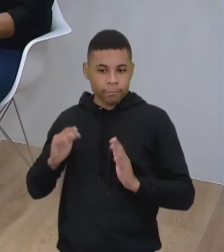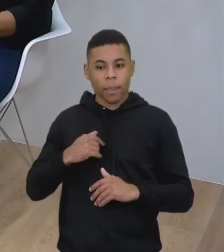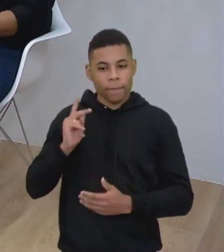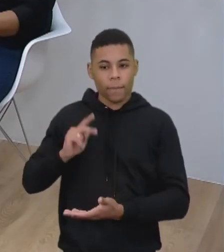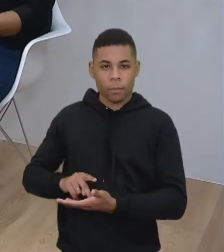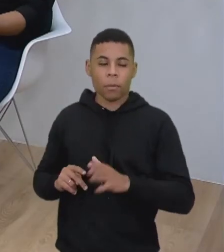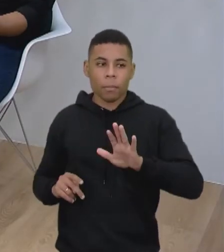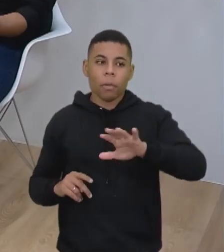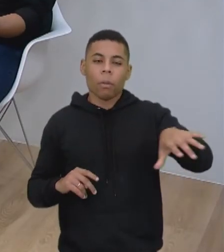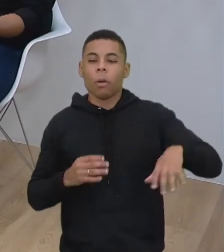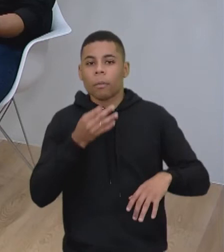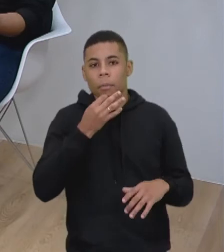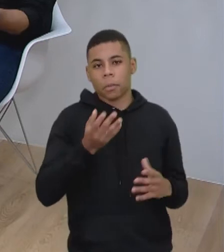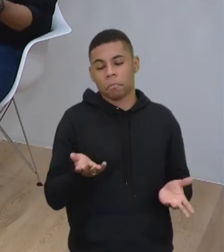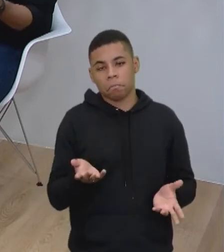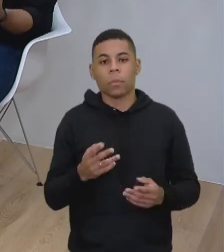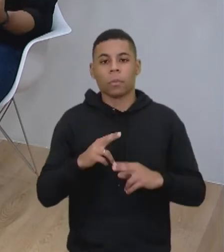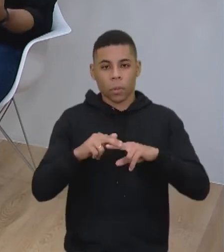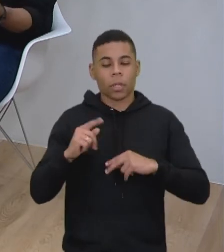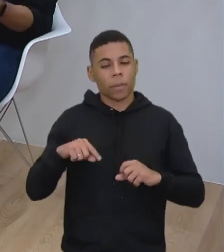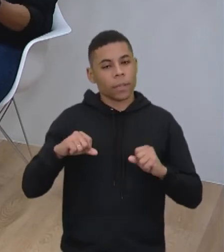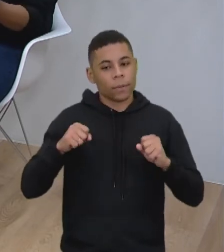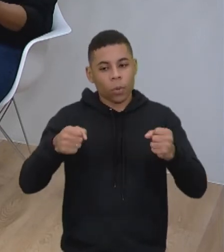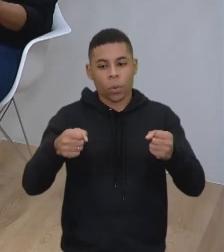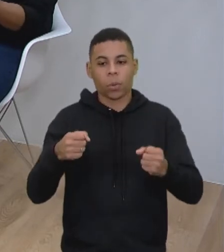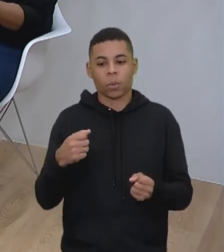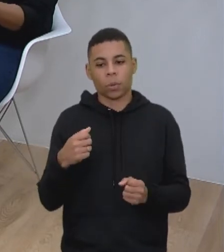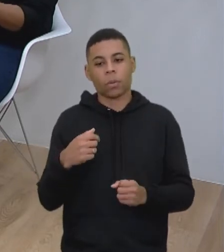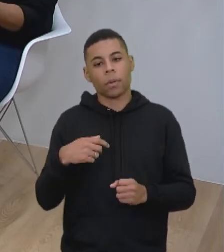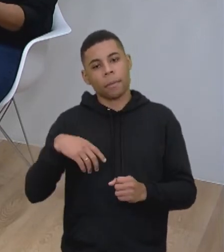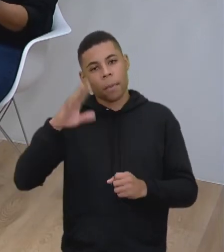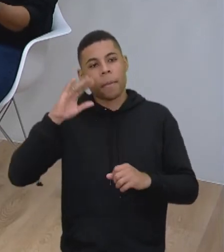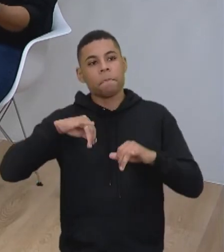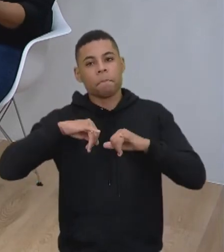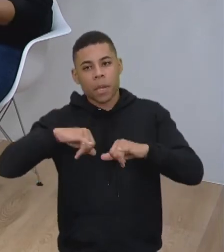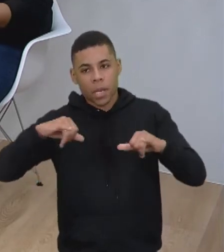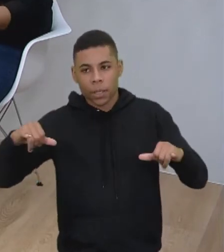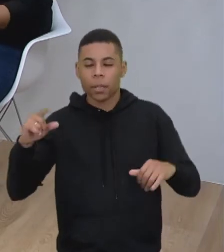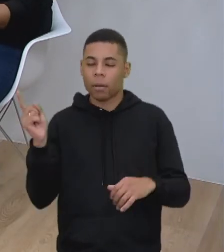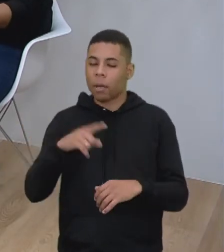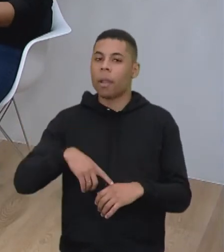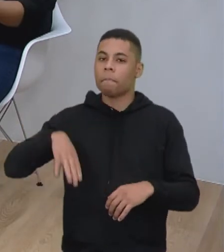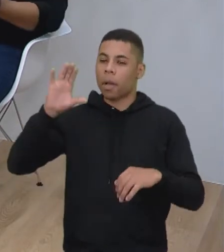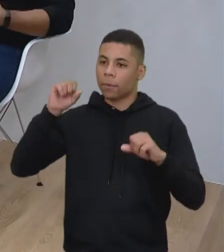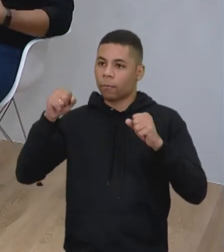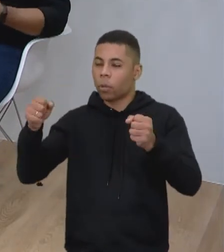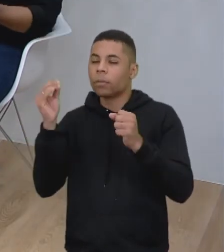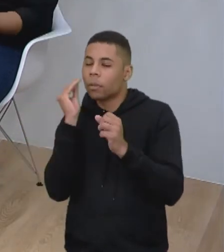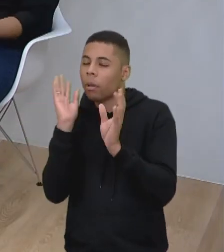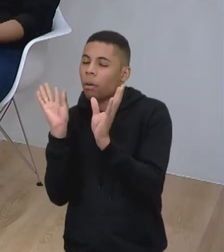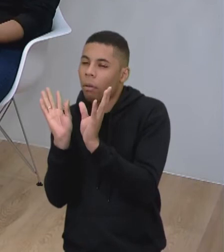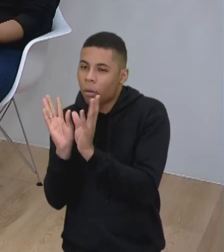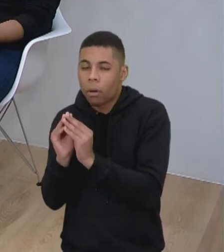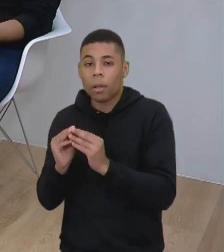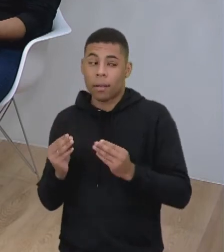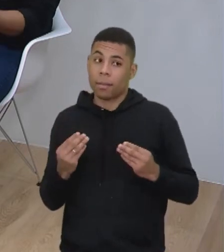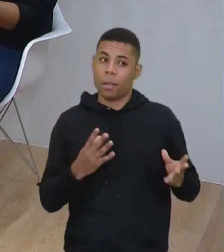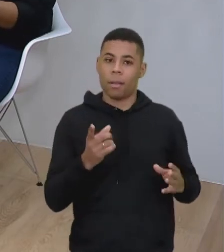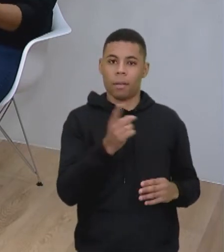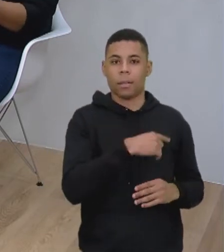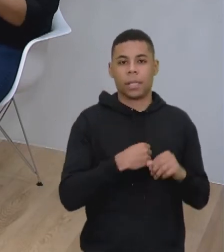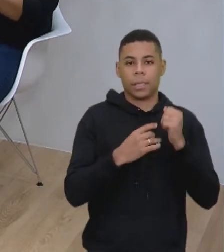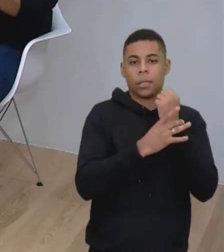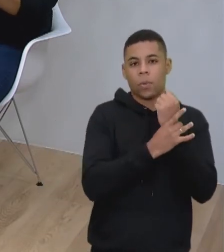assim, é esse esforço que se faz, né? Eu acho que essas mídias, elas acabam fazendo um esforço maior, o que dá para você uma segurança maior.